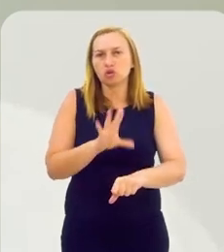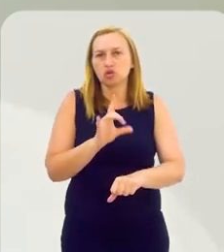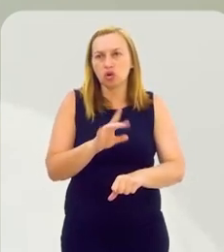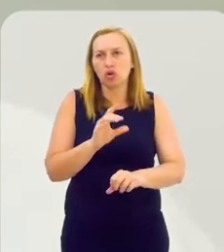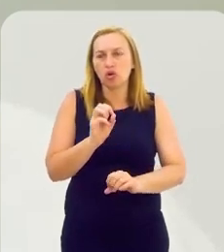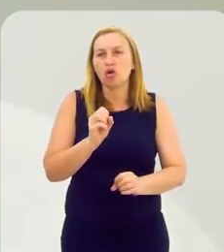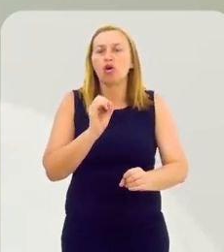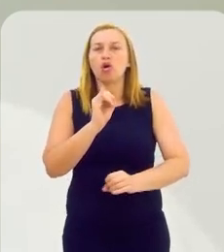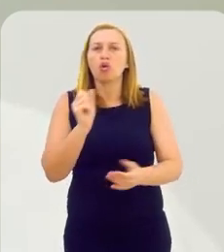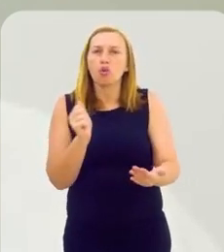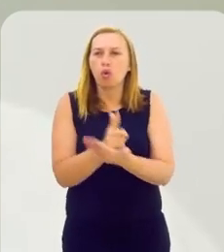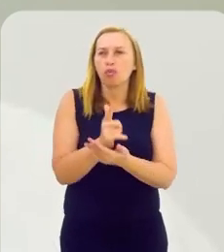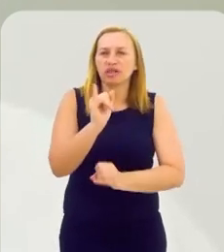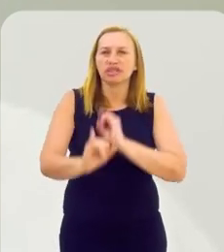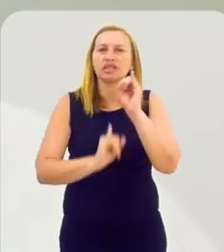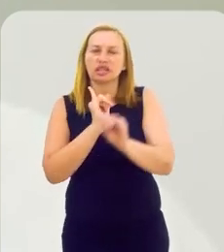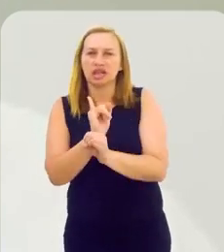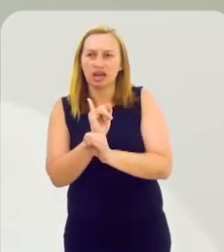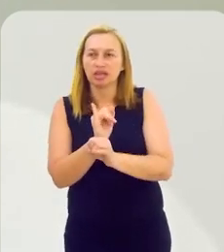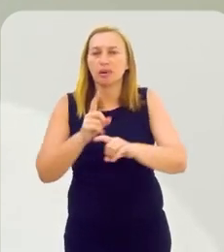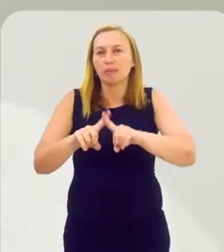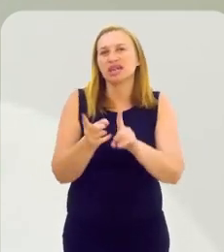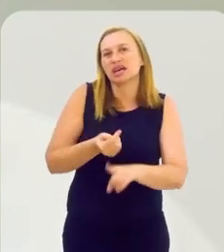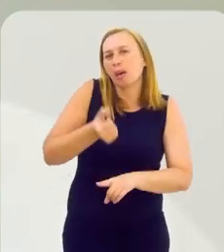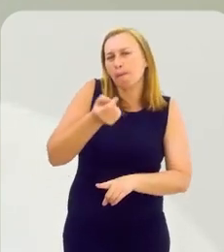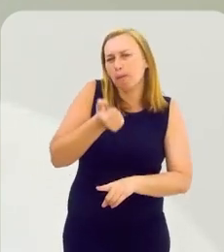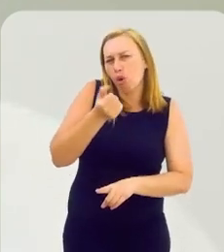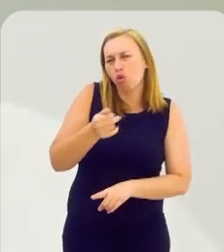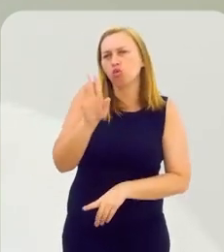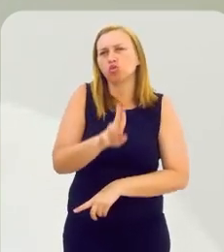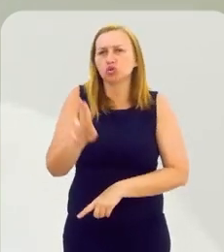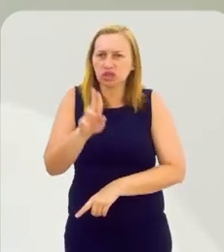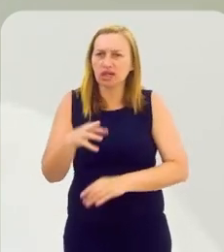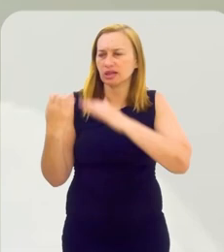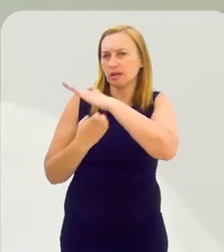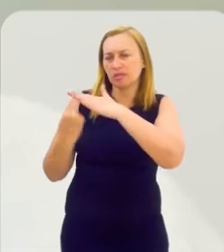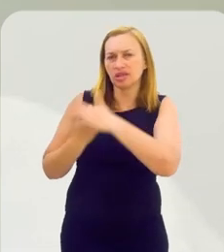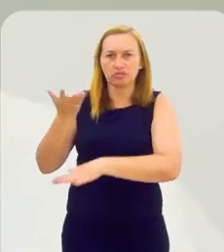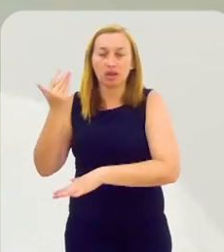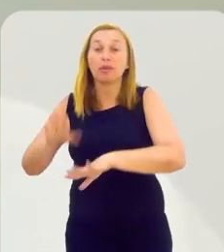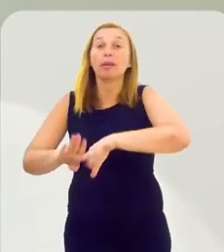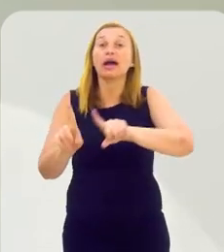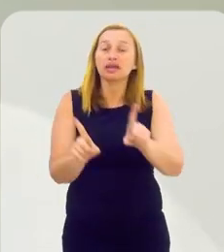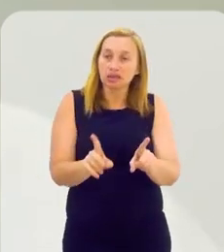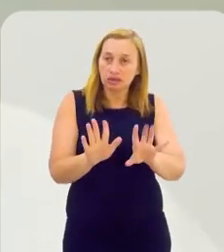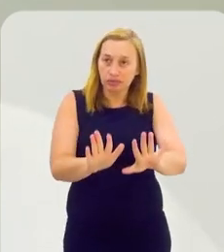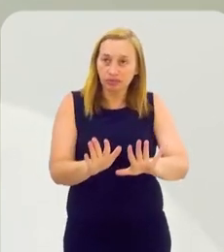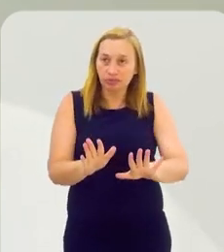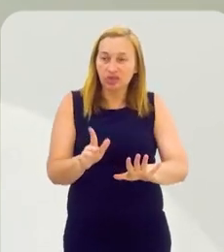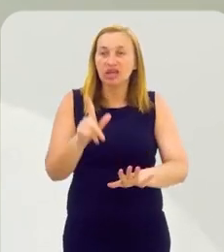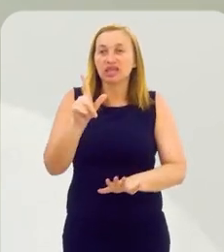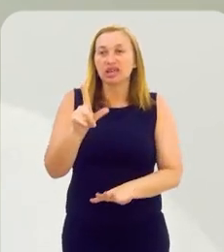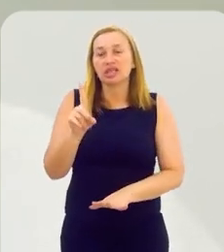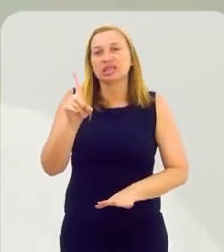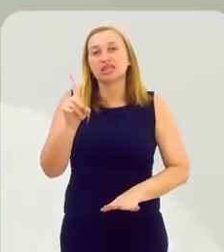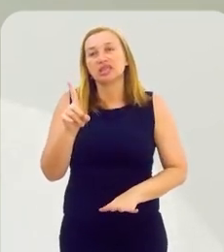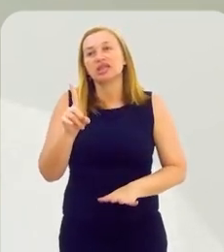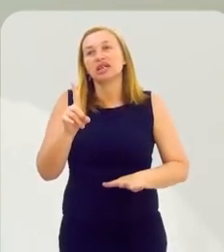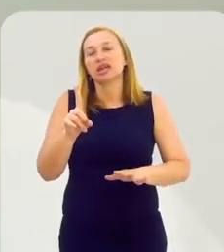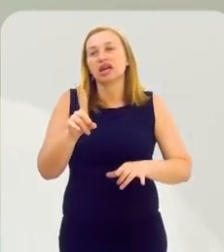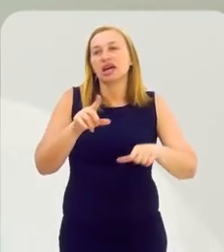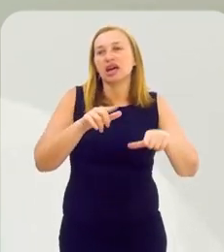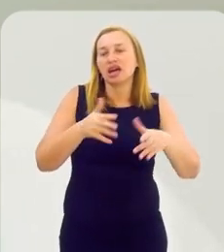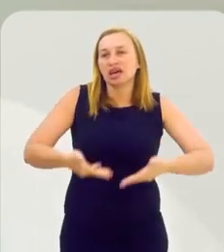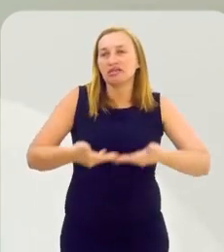para dar uma noção, o delivery não chegava nem a 20% do que era a receita média de uma empresa naquela época. Então, o delivery foi melhor do que nada, mas